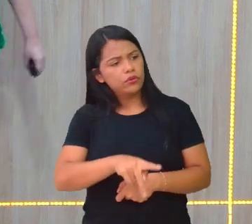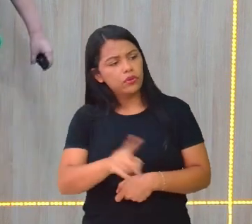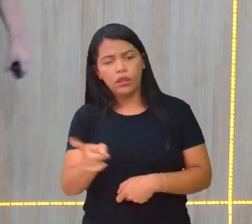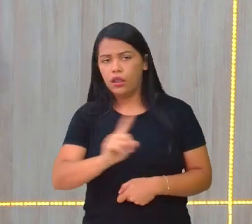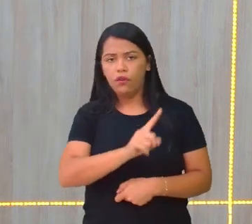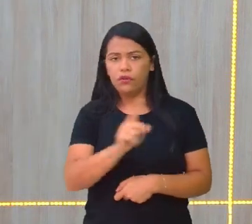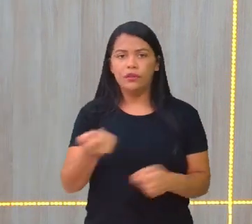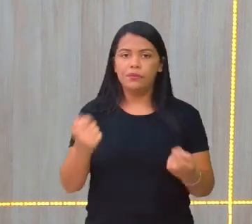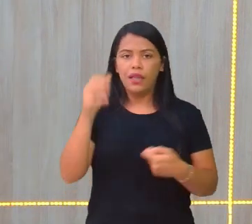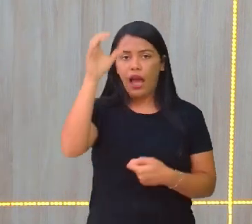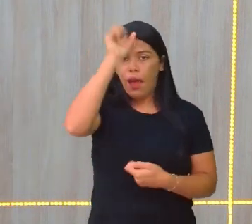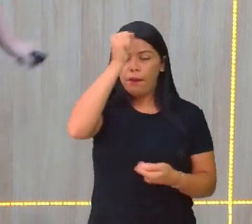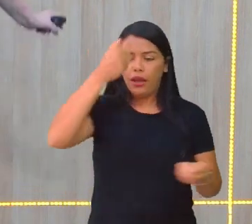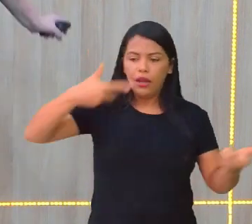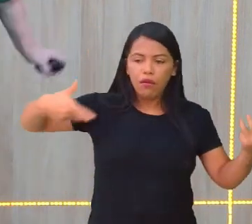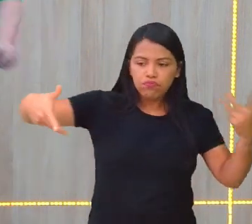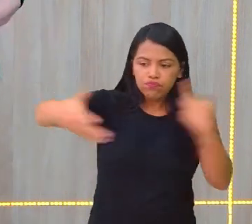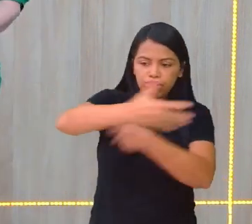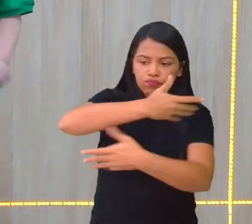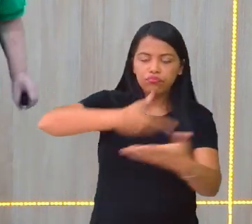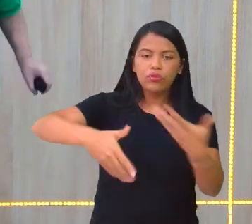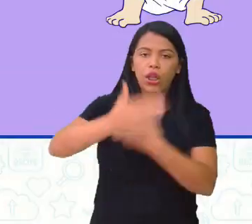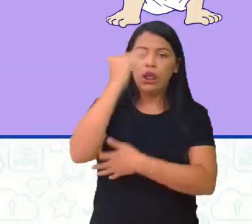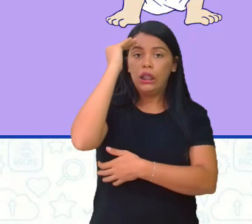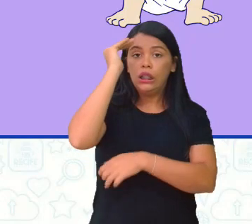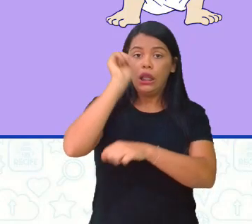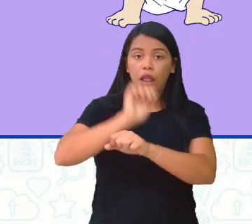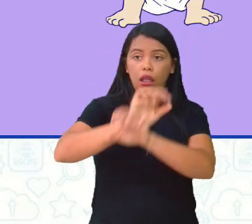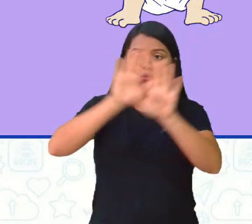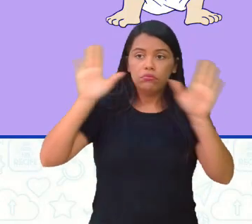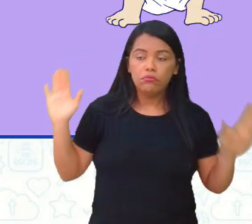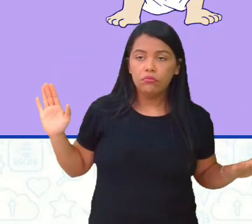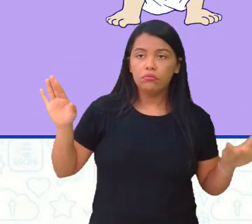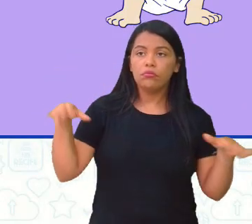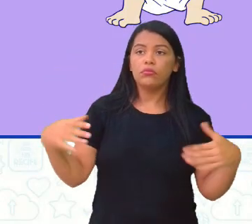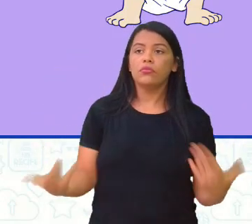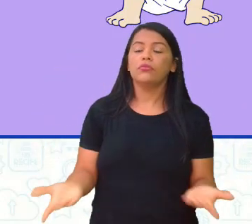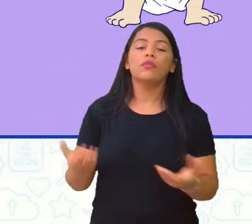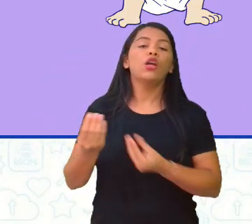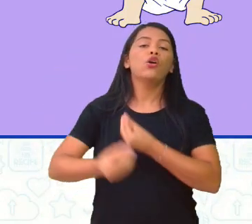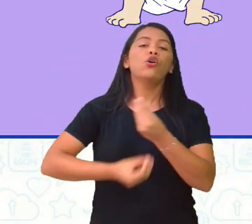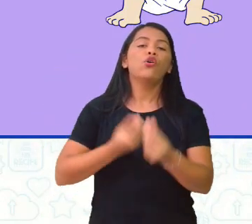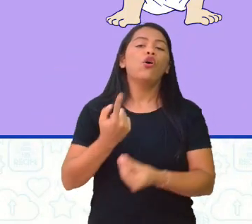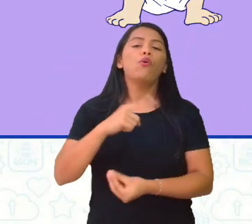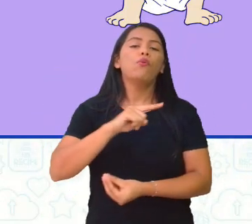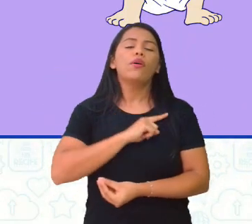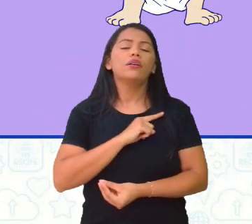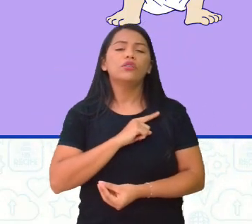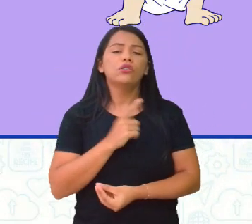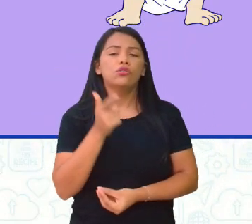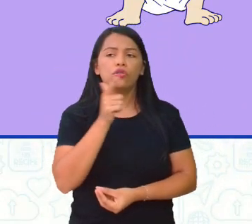isso. Então, dá um zoom e vamos perguntar para a turma como resolver uma equação.